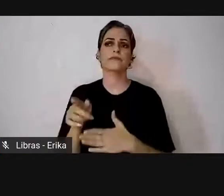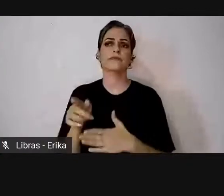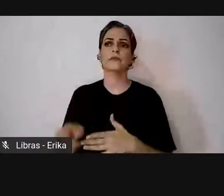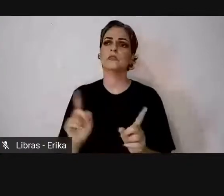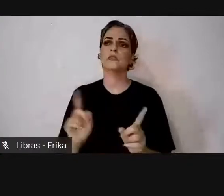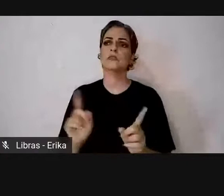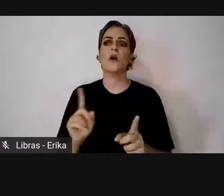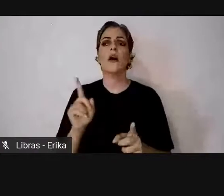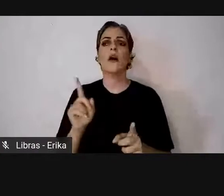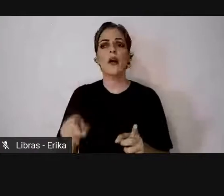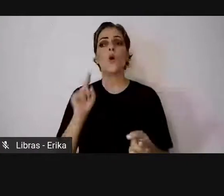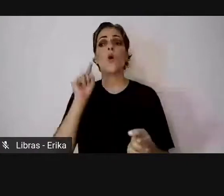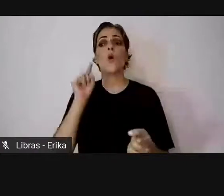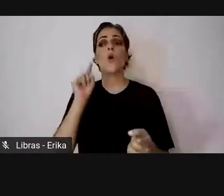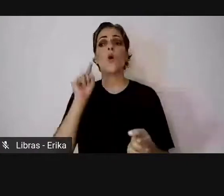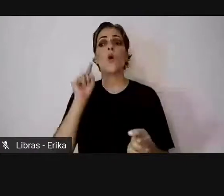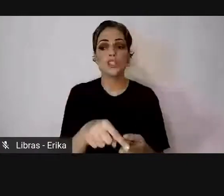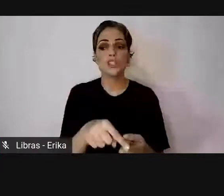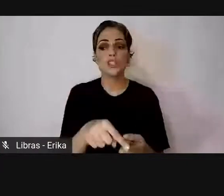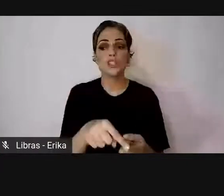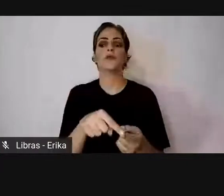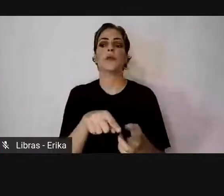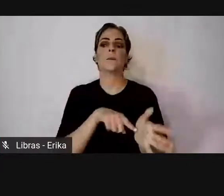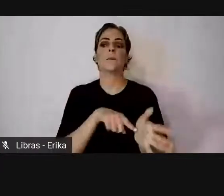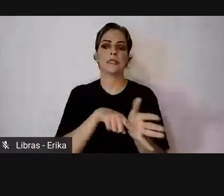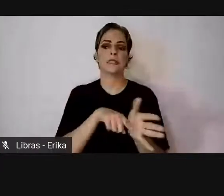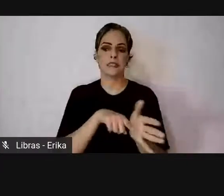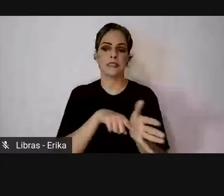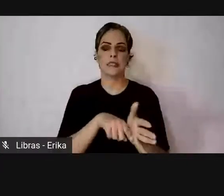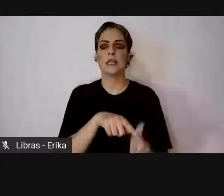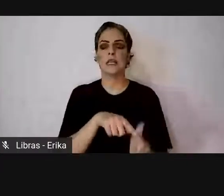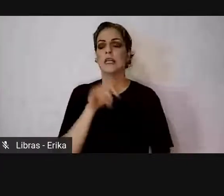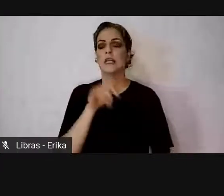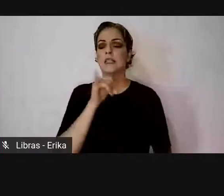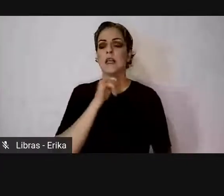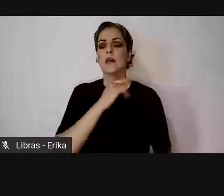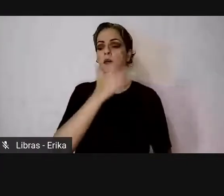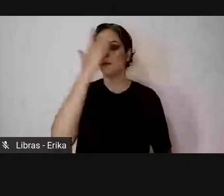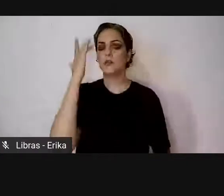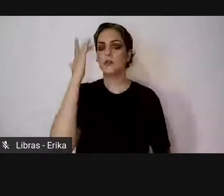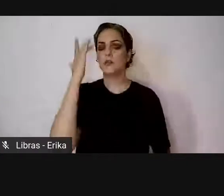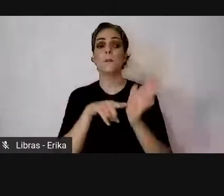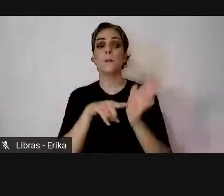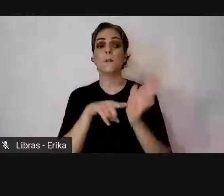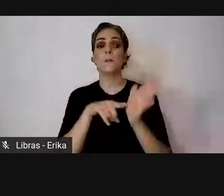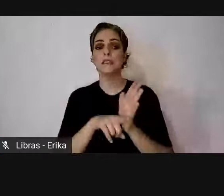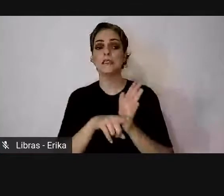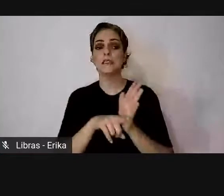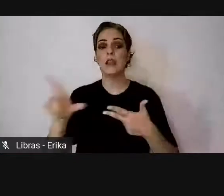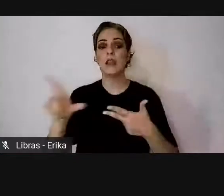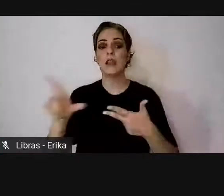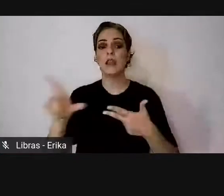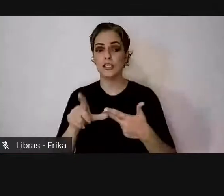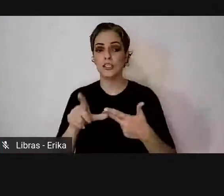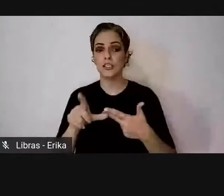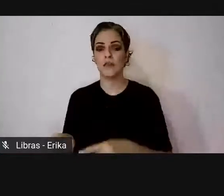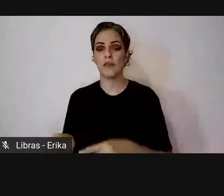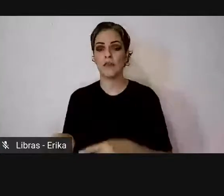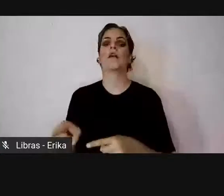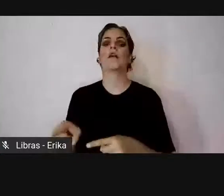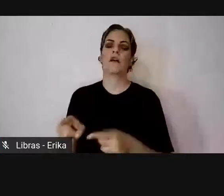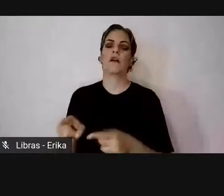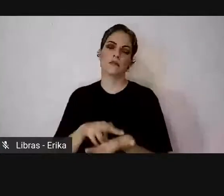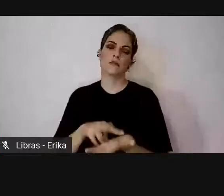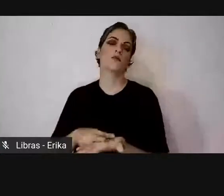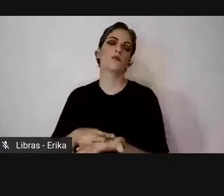a pesquisa legislativa. Então, eu passei a fazer um treinamento,